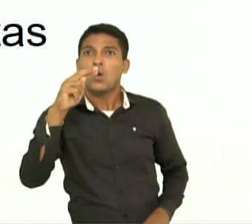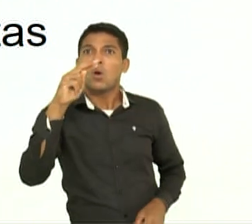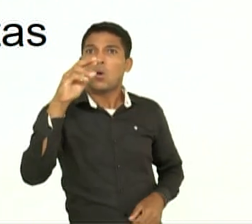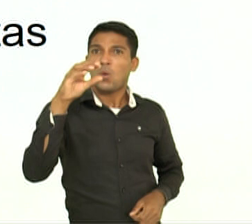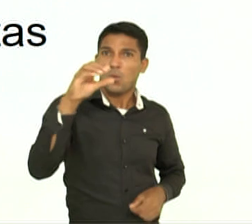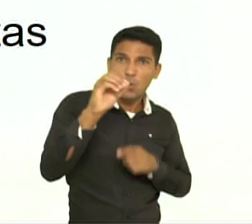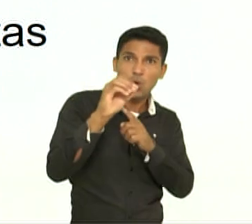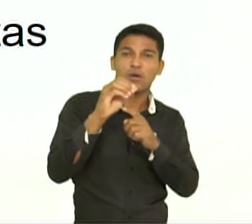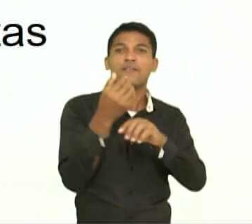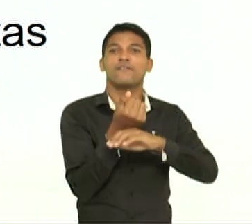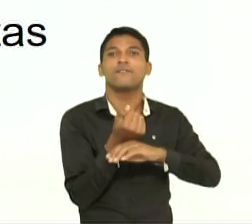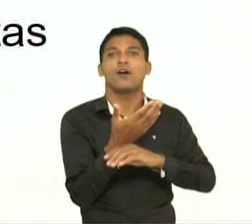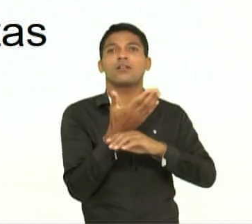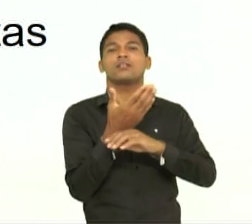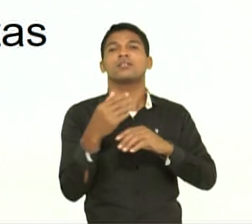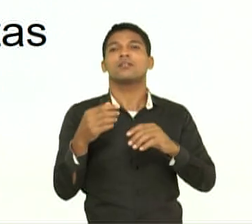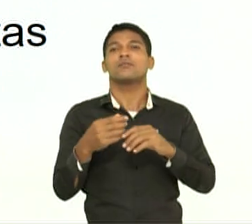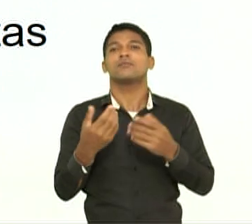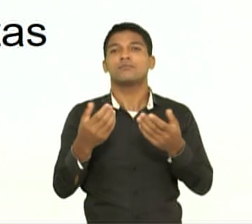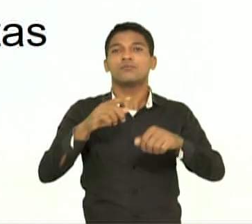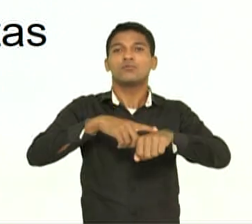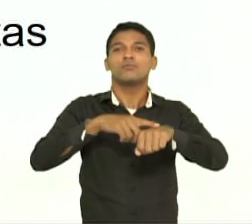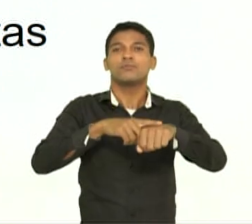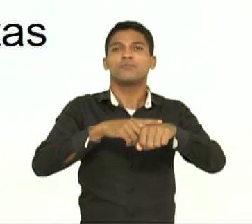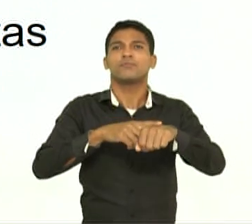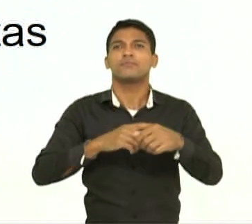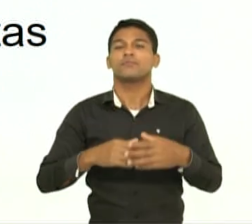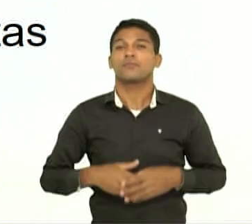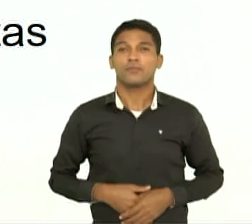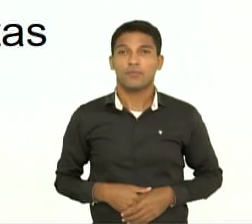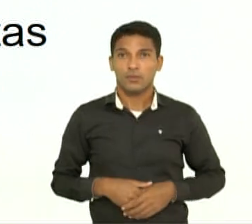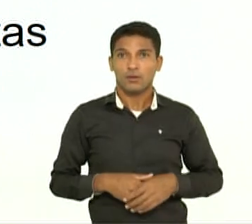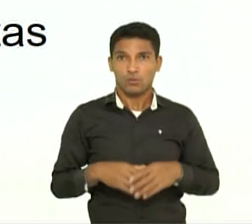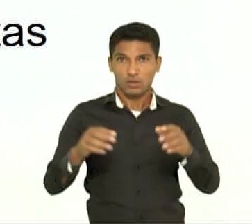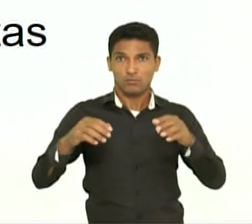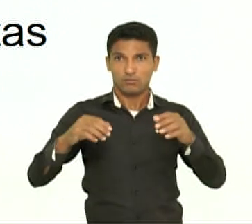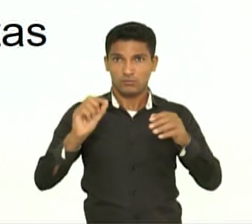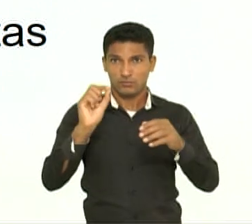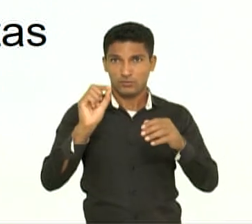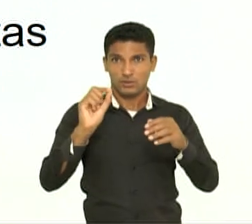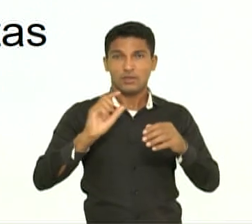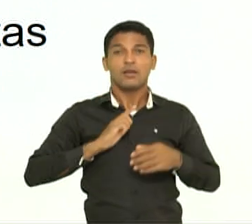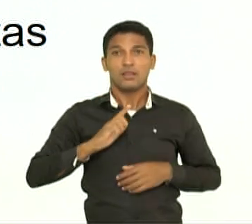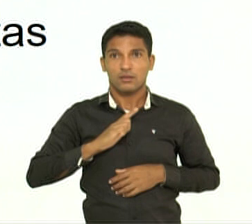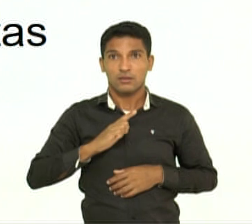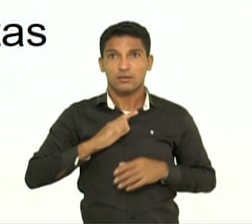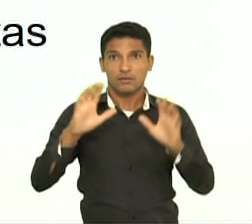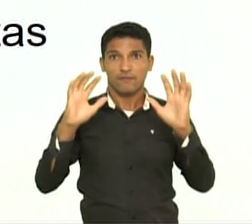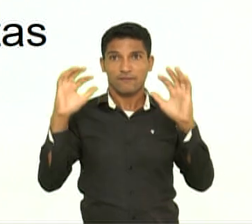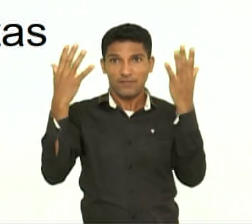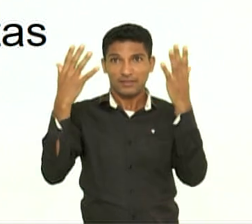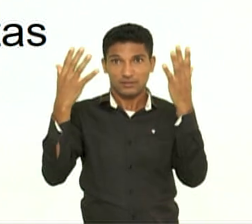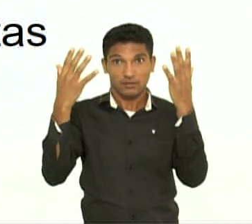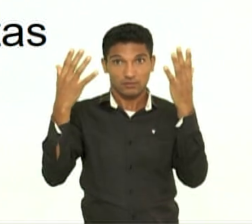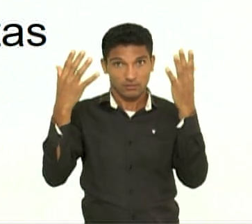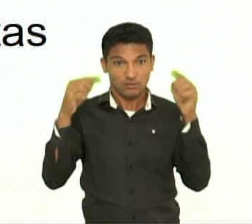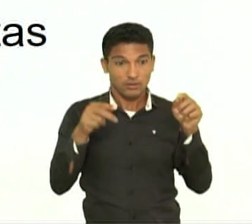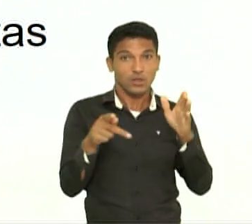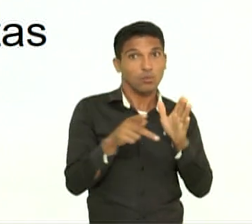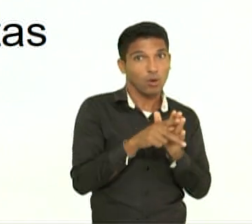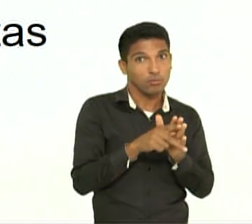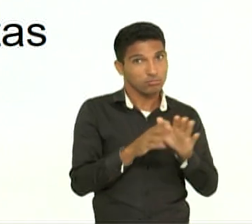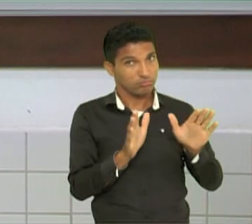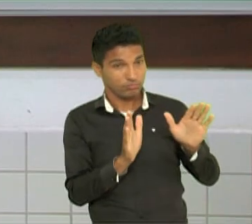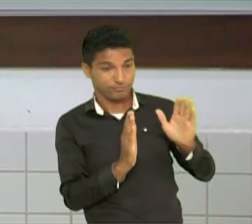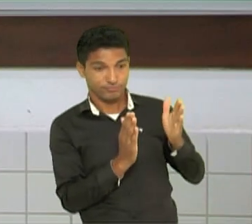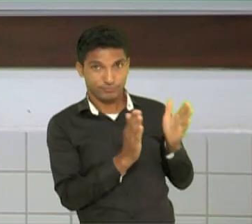as festas que são religiosas, inclusive aquelas que acontecem junto às religiões, mas não são religiosas. Então, o